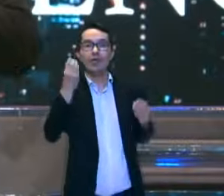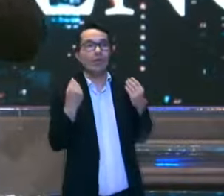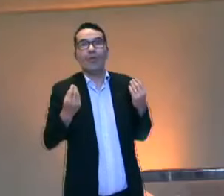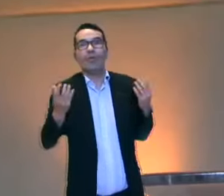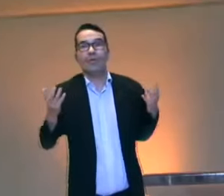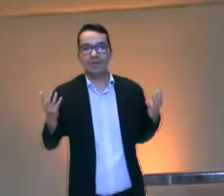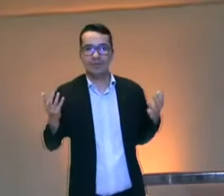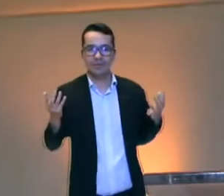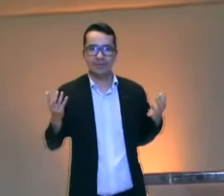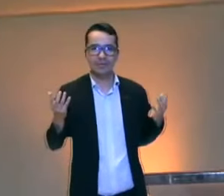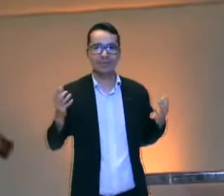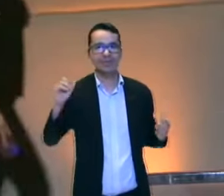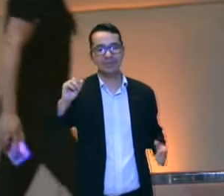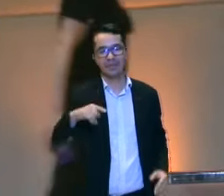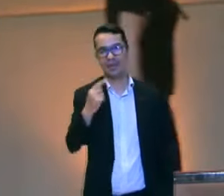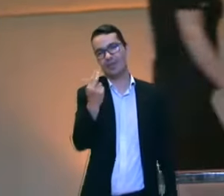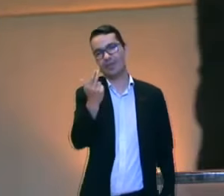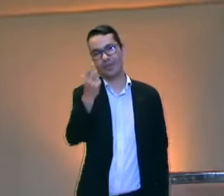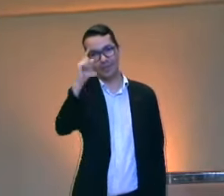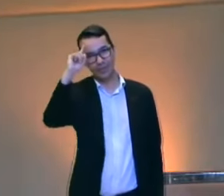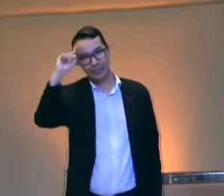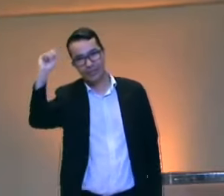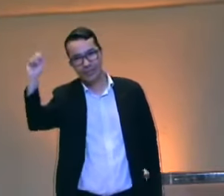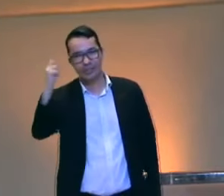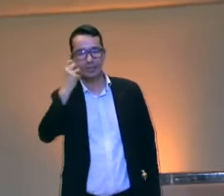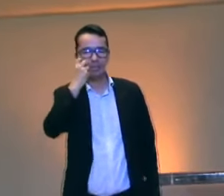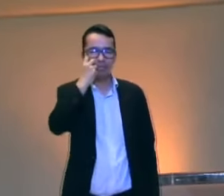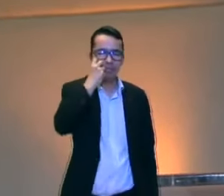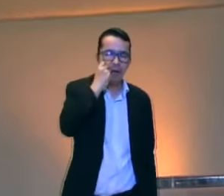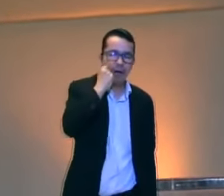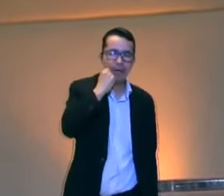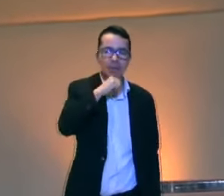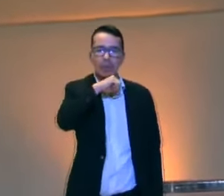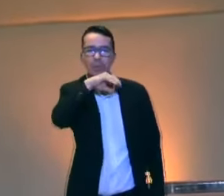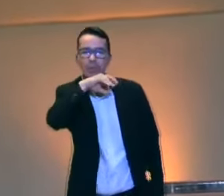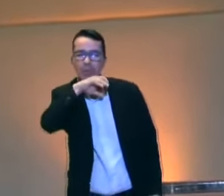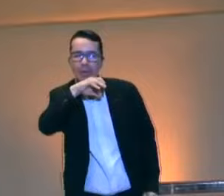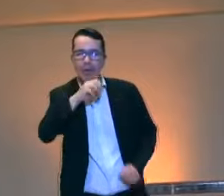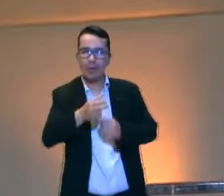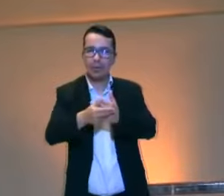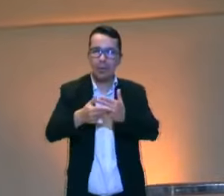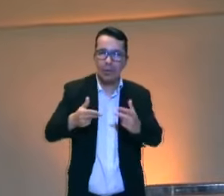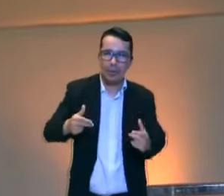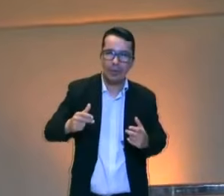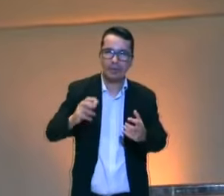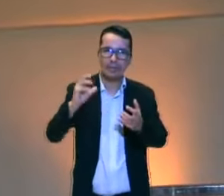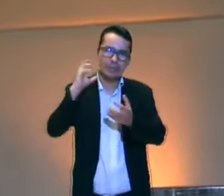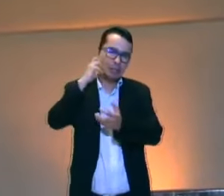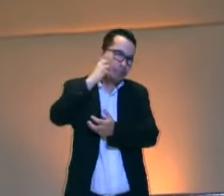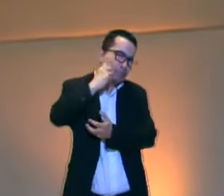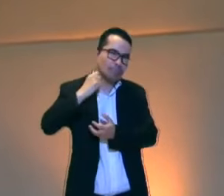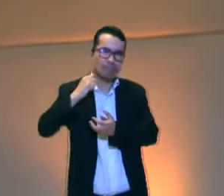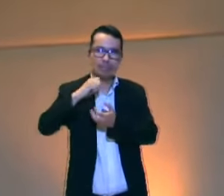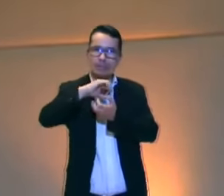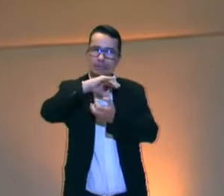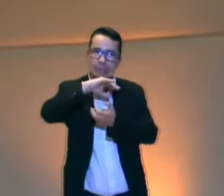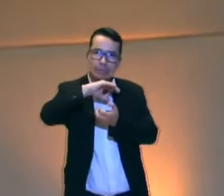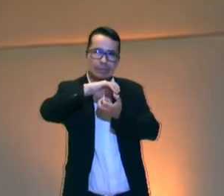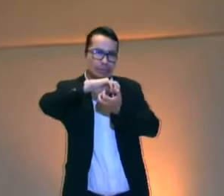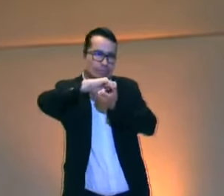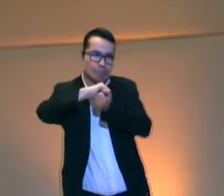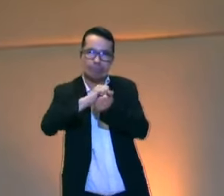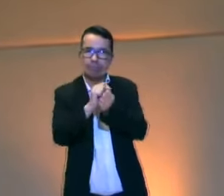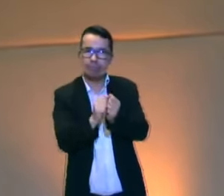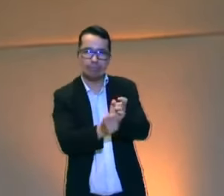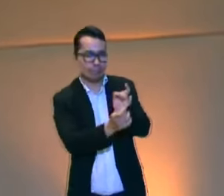Naquele dia foi como se ele jogasse fora toda aquela coisa ruim. Sabe quando a gente passa mal e E aí